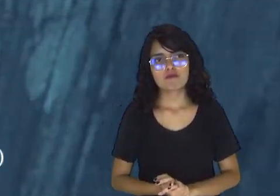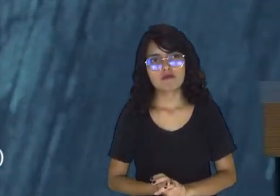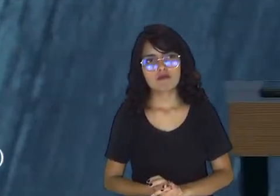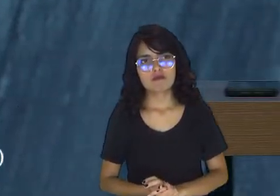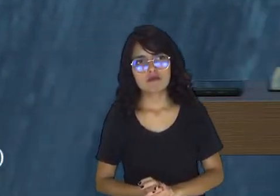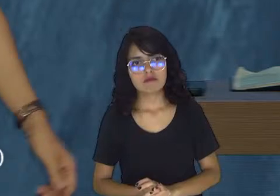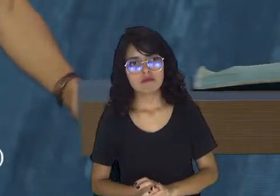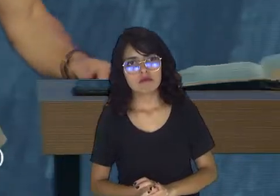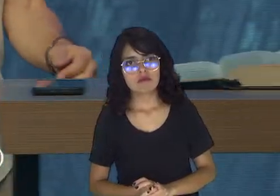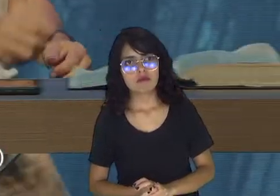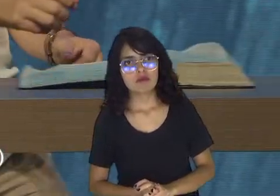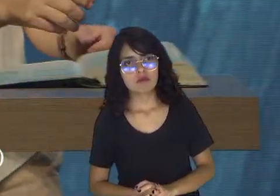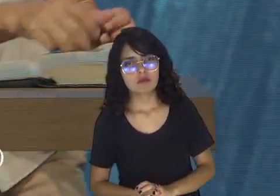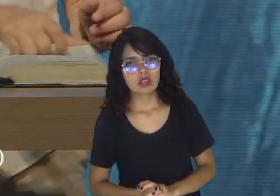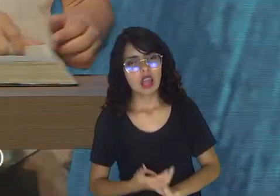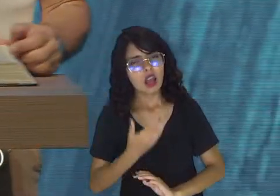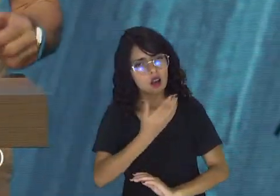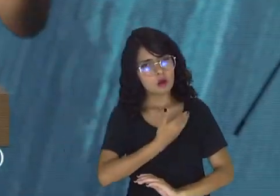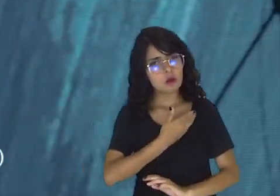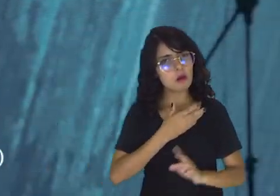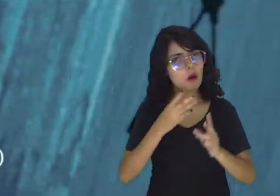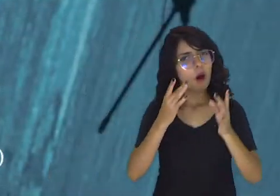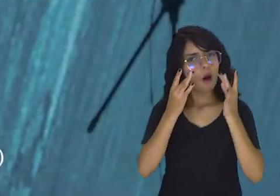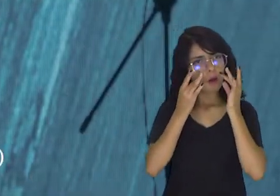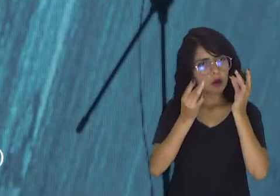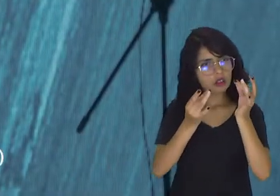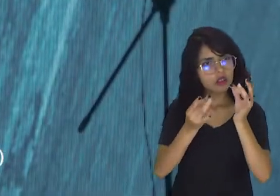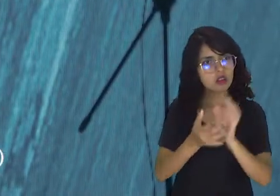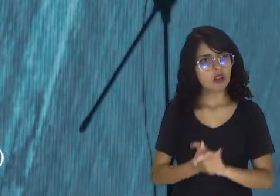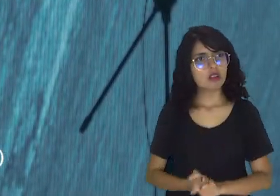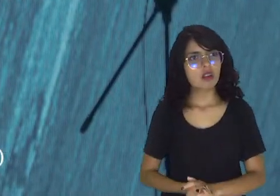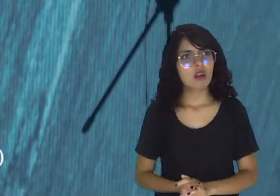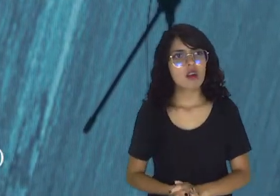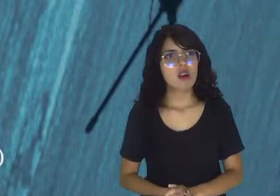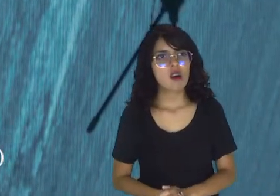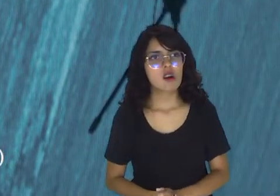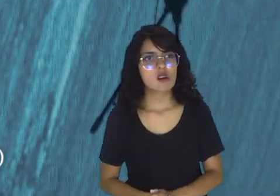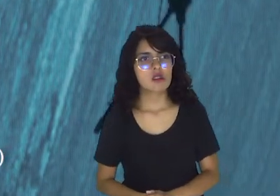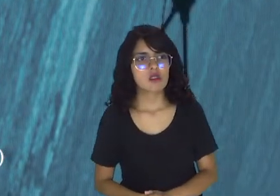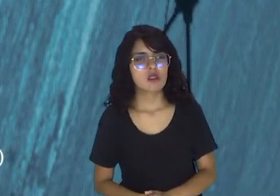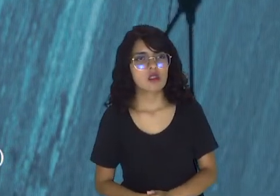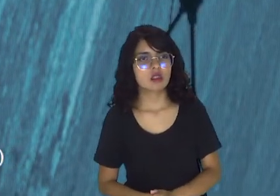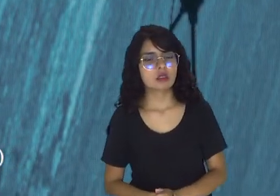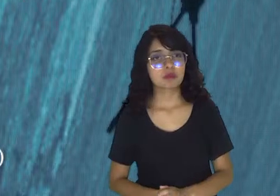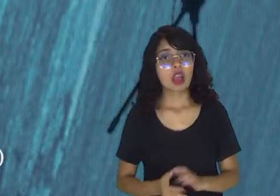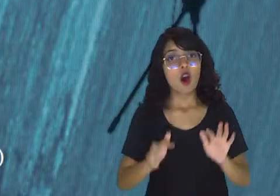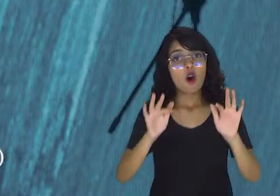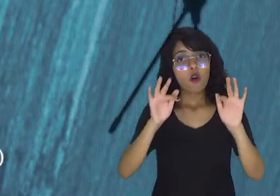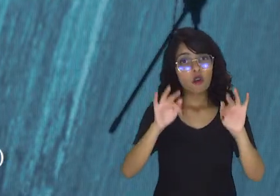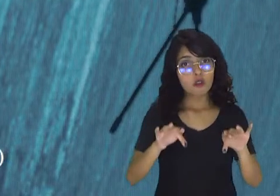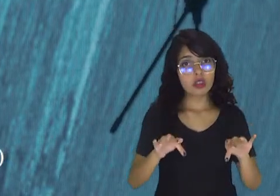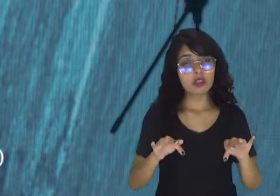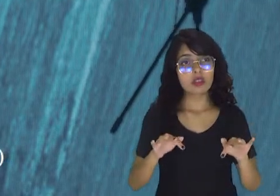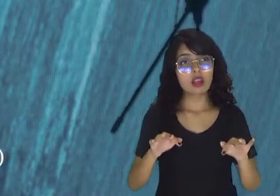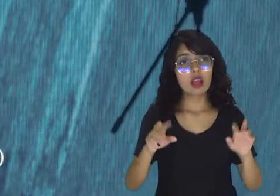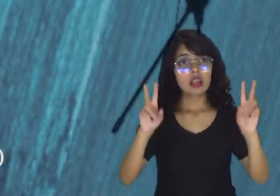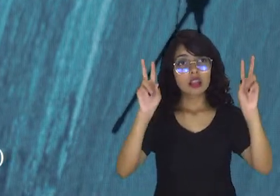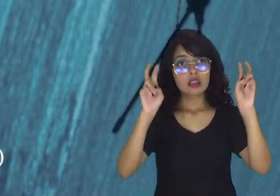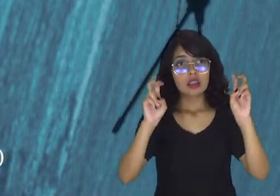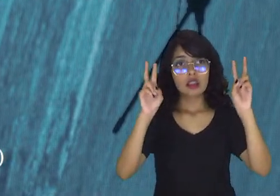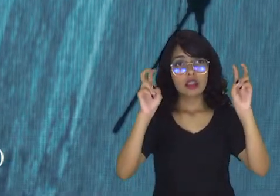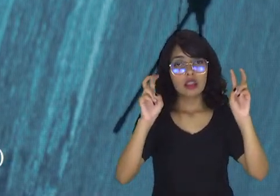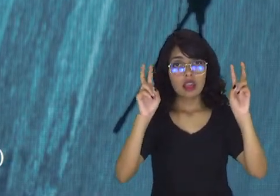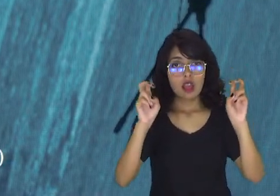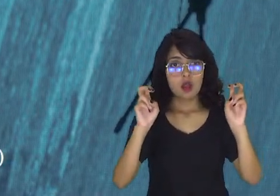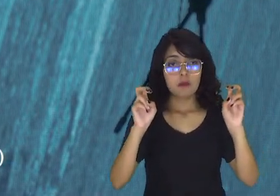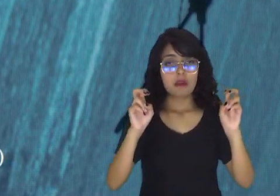Irmãos, olha esse versículo aqui. Eu vou terminar essa ministração hoje à noite, porque hoje à noite nós vamos ver a parte